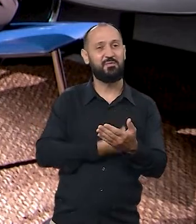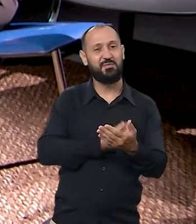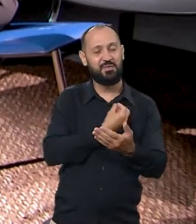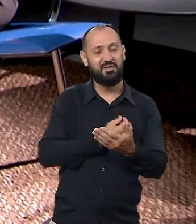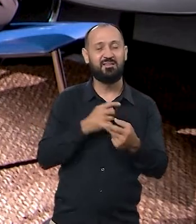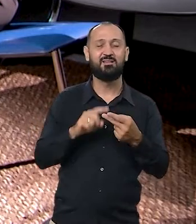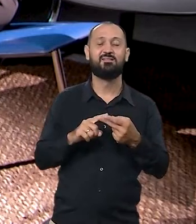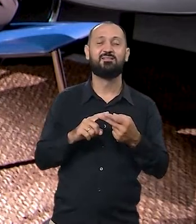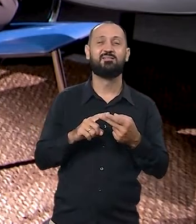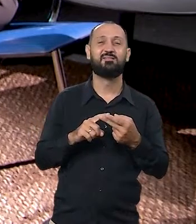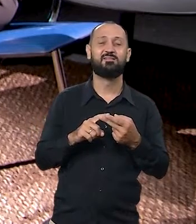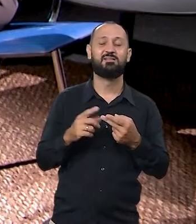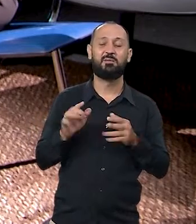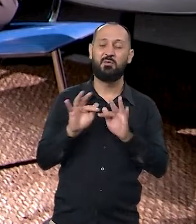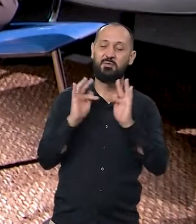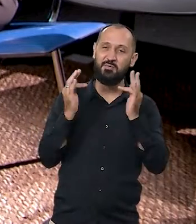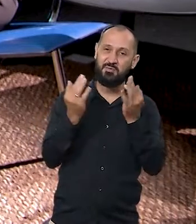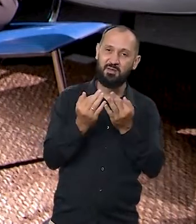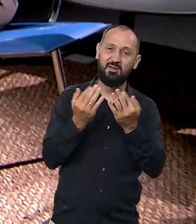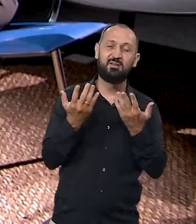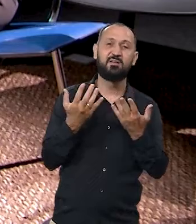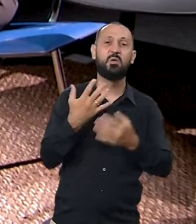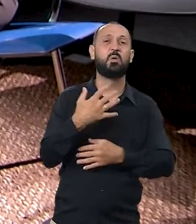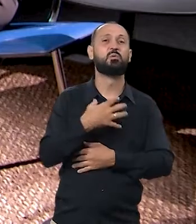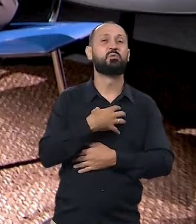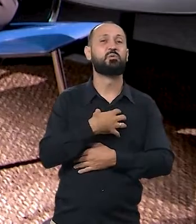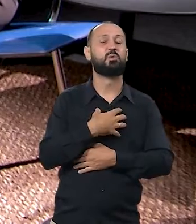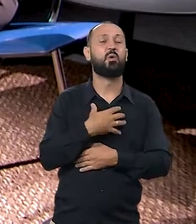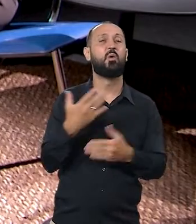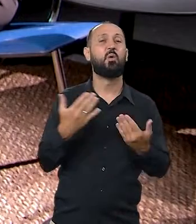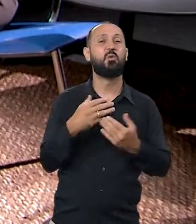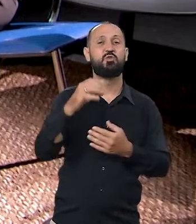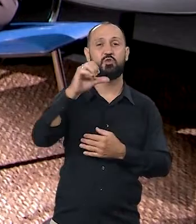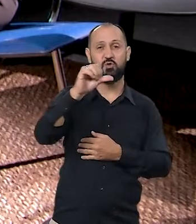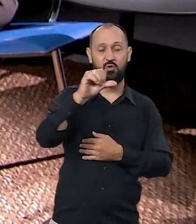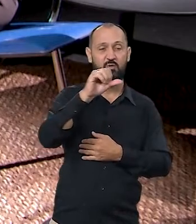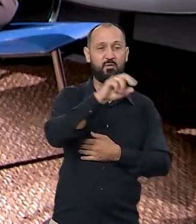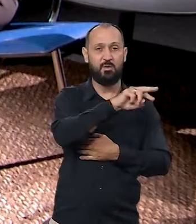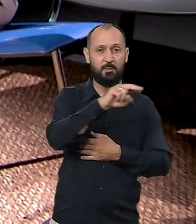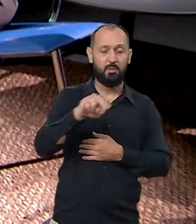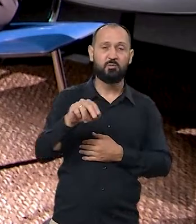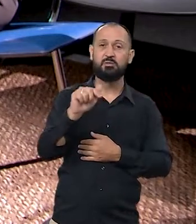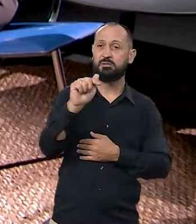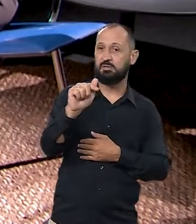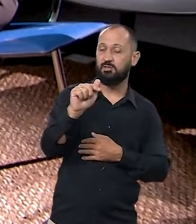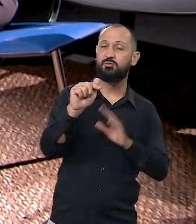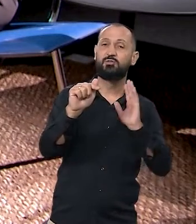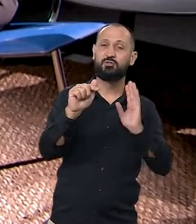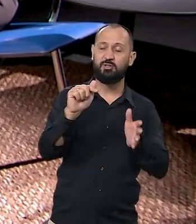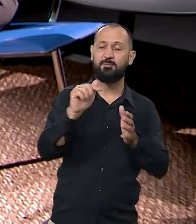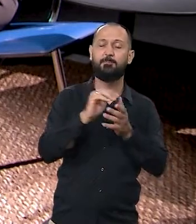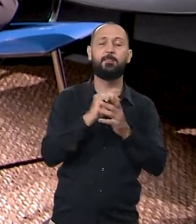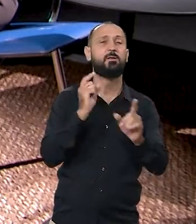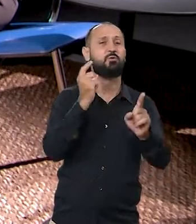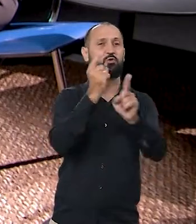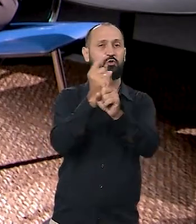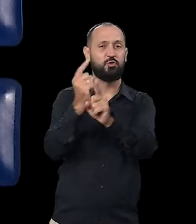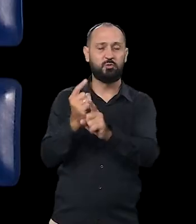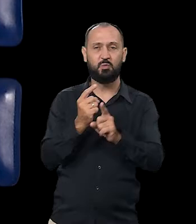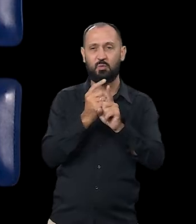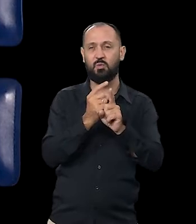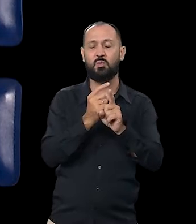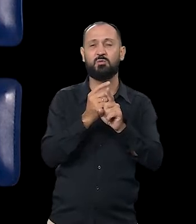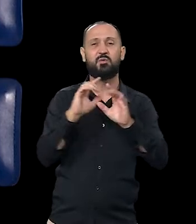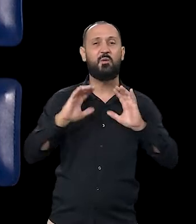o amor maior da minha vida, da vida da minha família, e o sentimento hoje de 9 irmãos, 7,